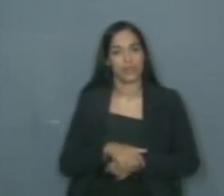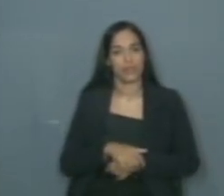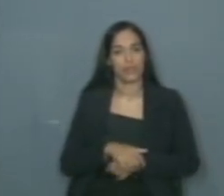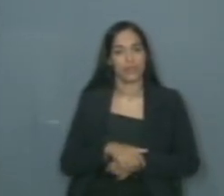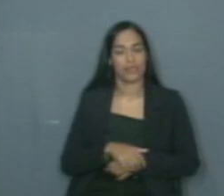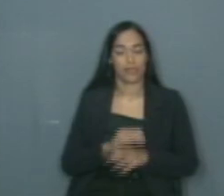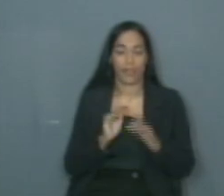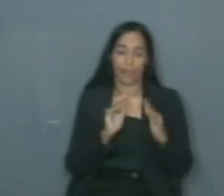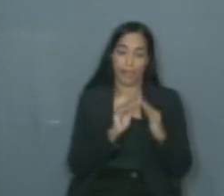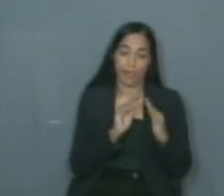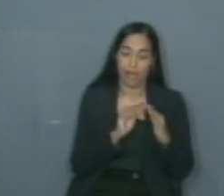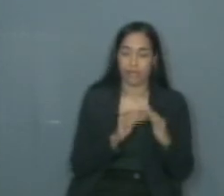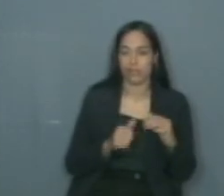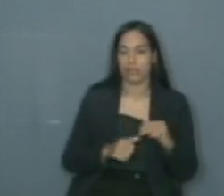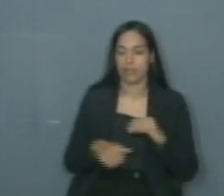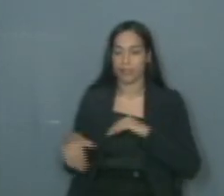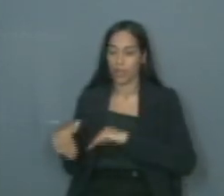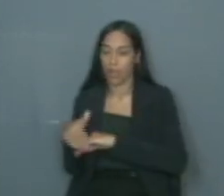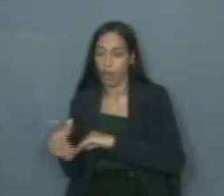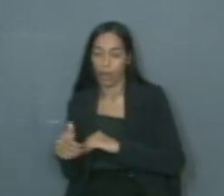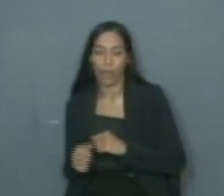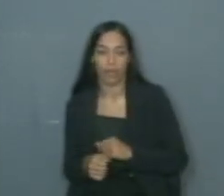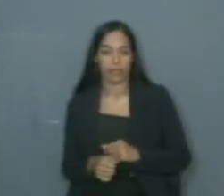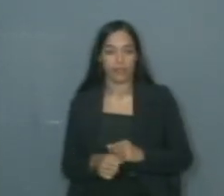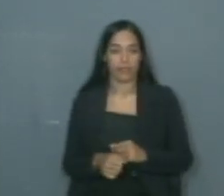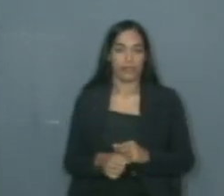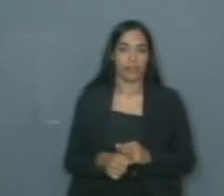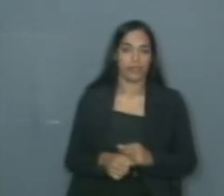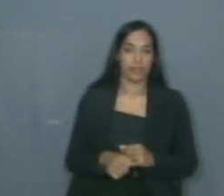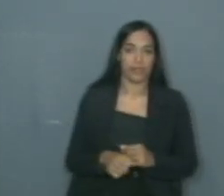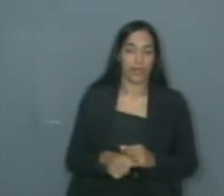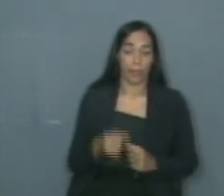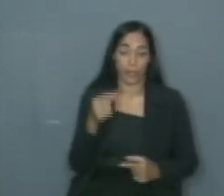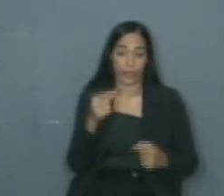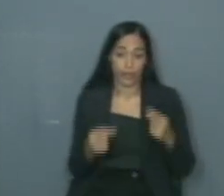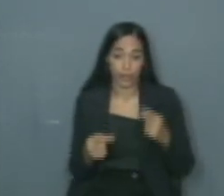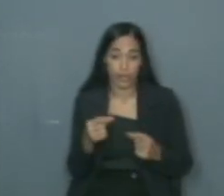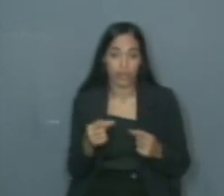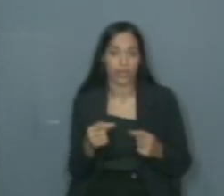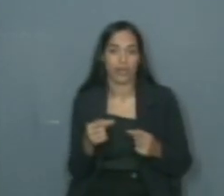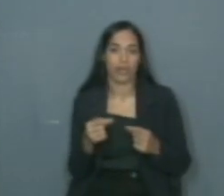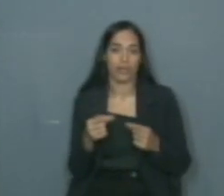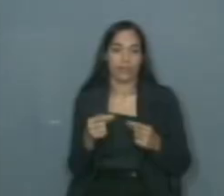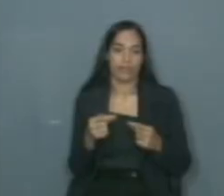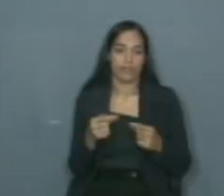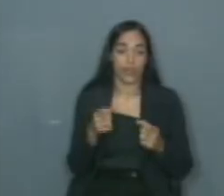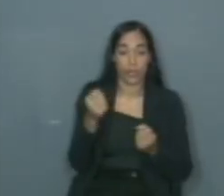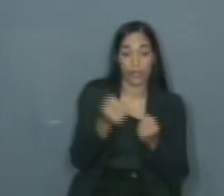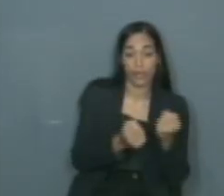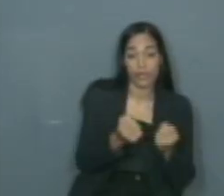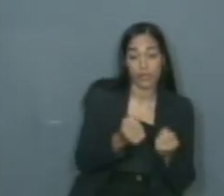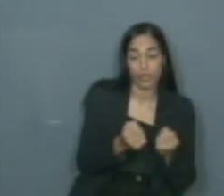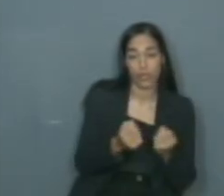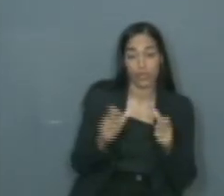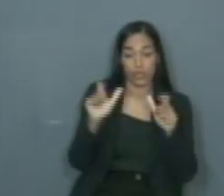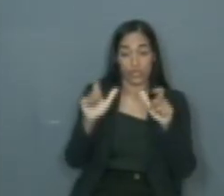em casa, na rua, no trânsito, na política, nos espaços onde as mulheres